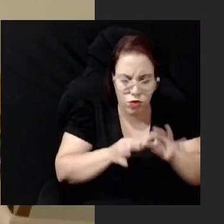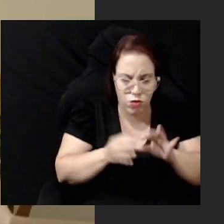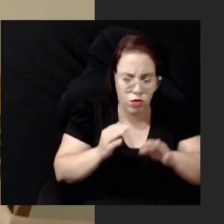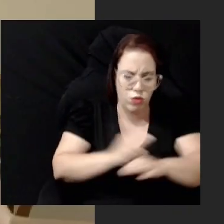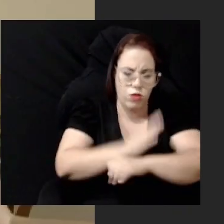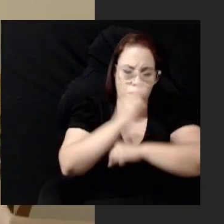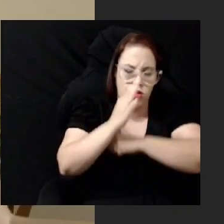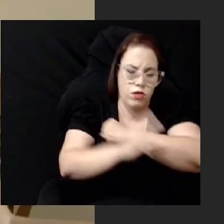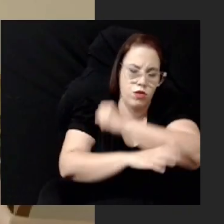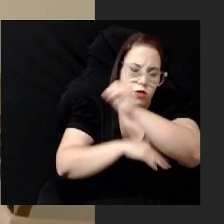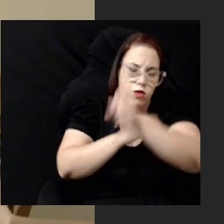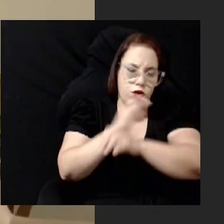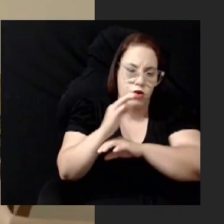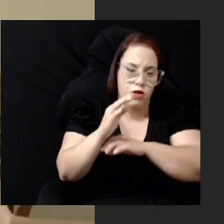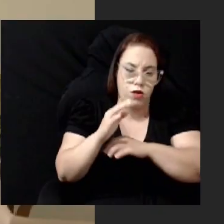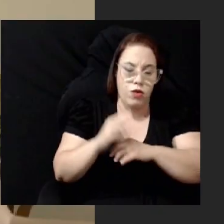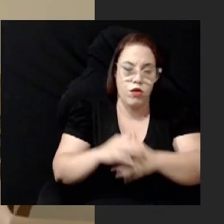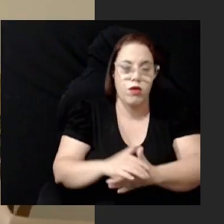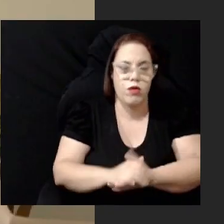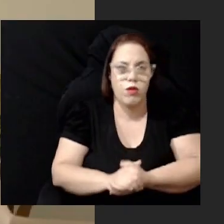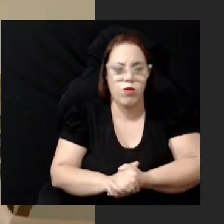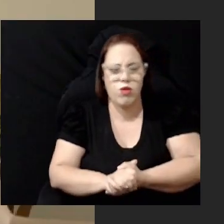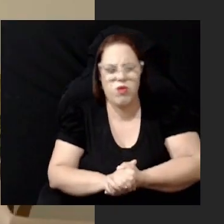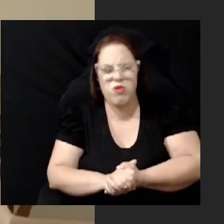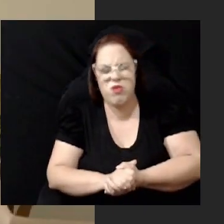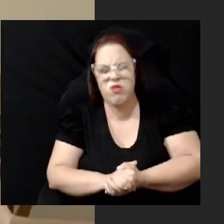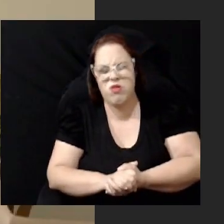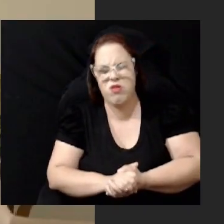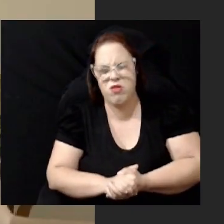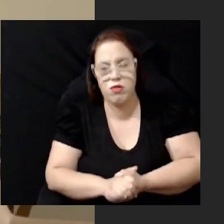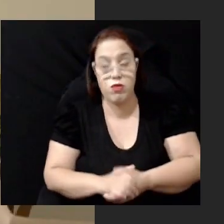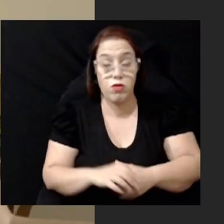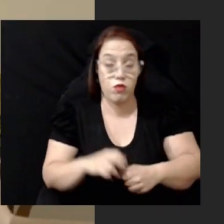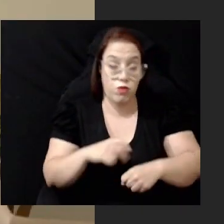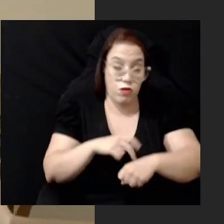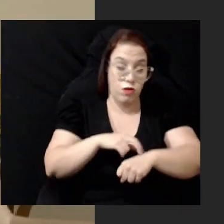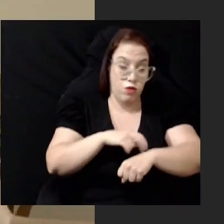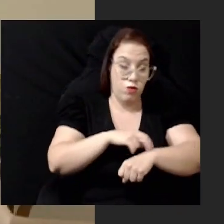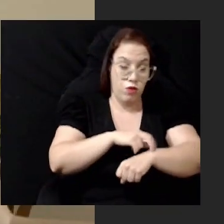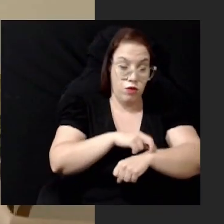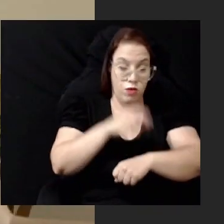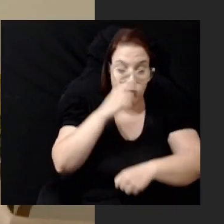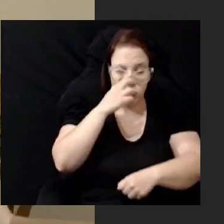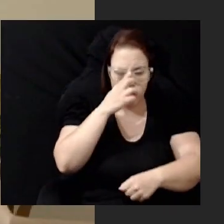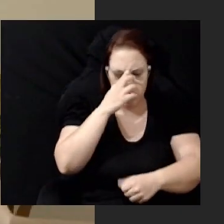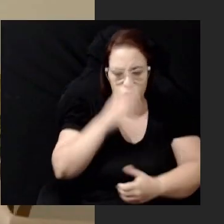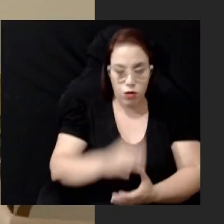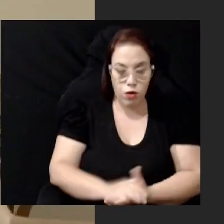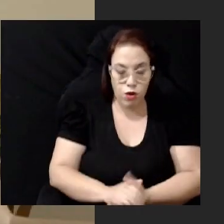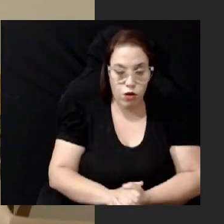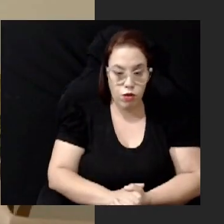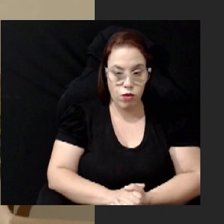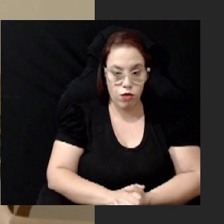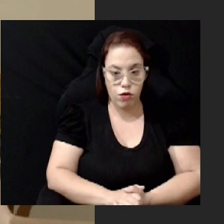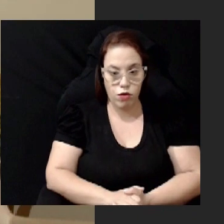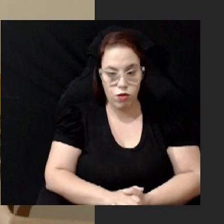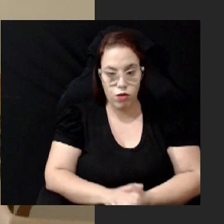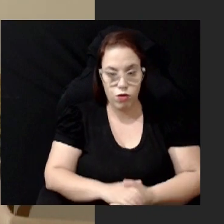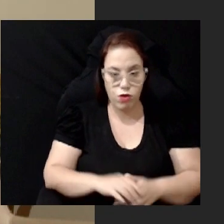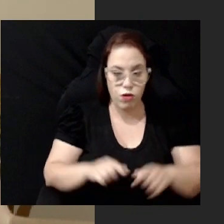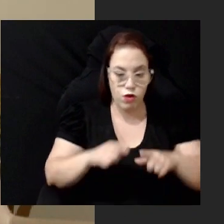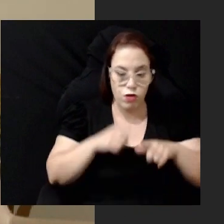série de pessoas que tiveram membros amputados, que conseguem disputar corridas, que conseguem ter atividades, né,